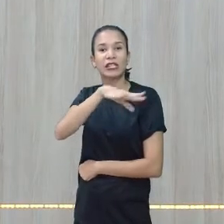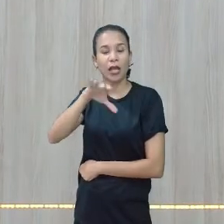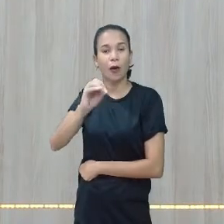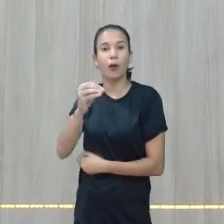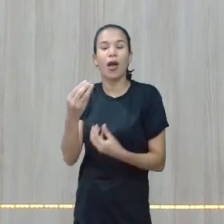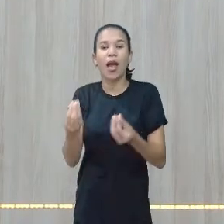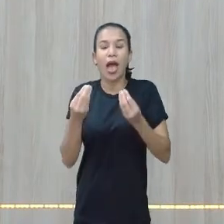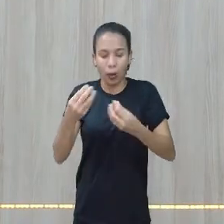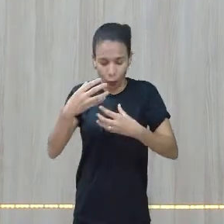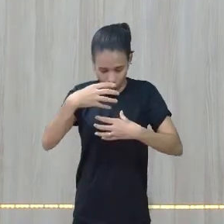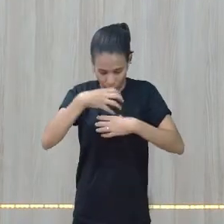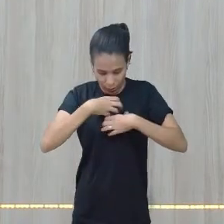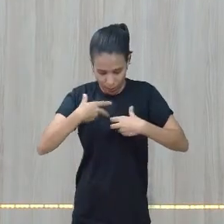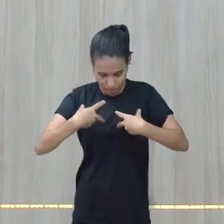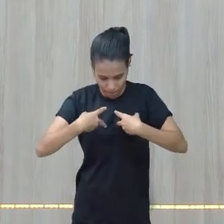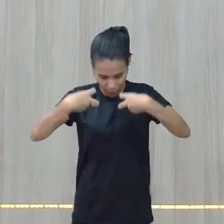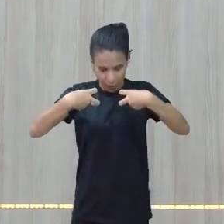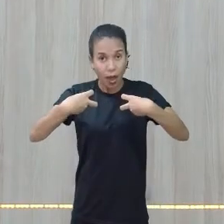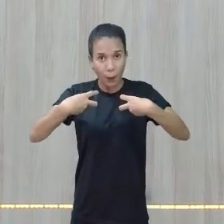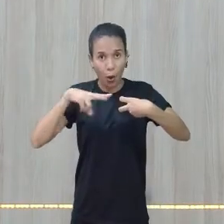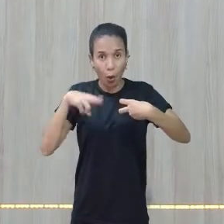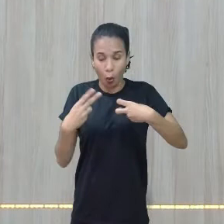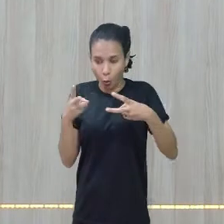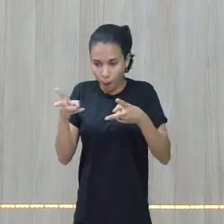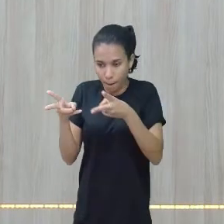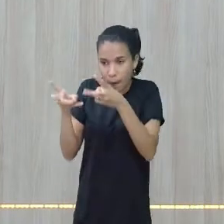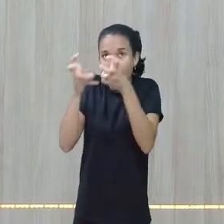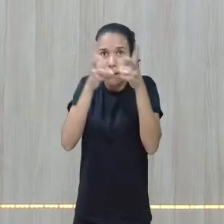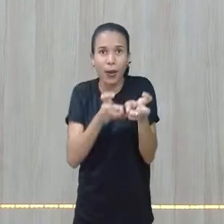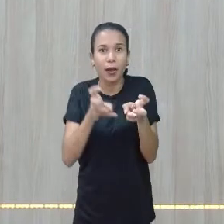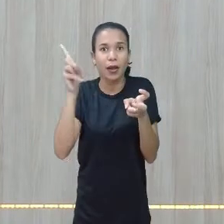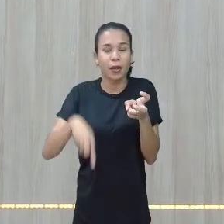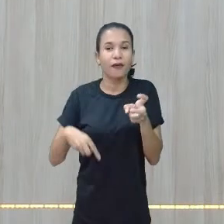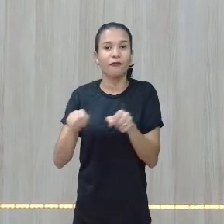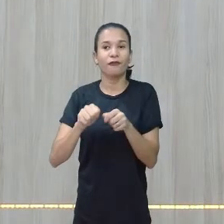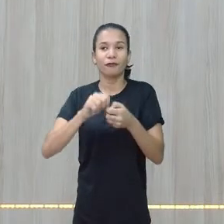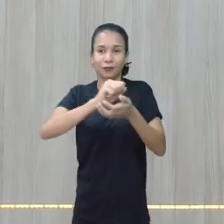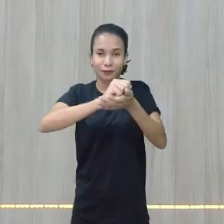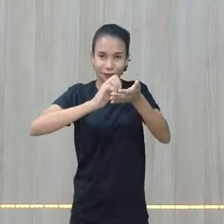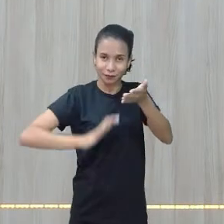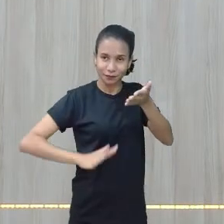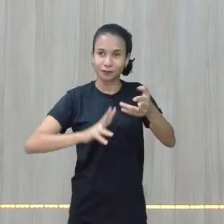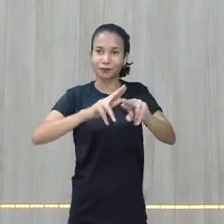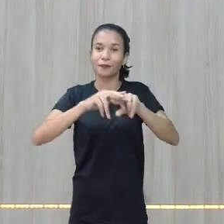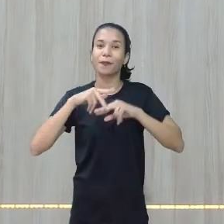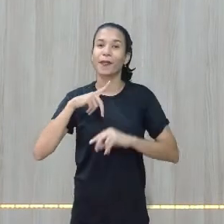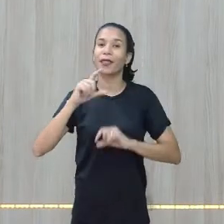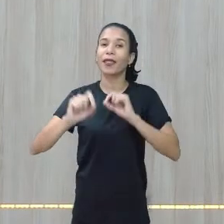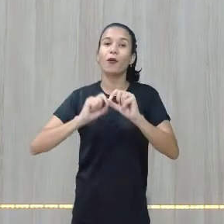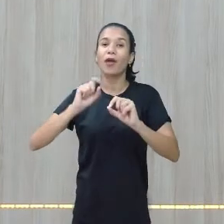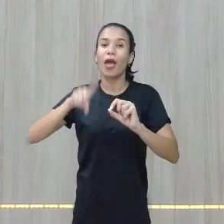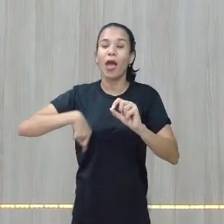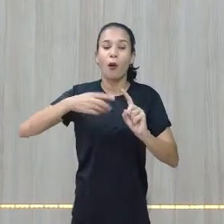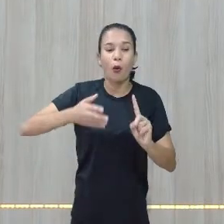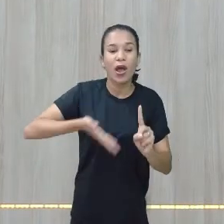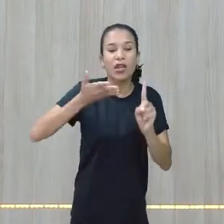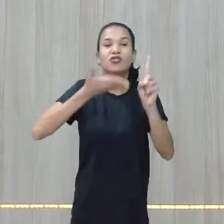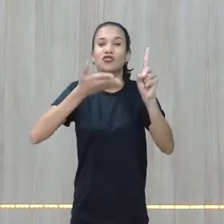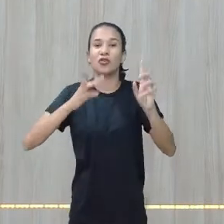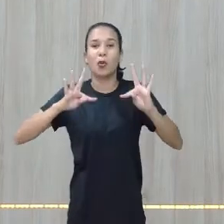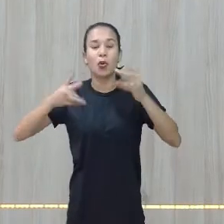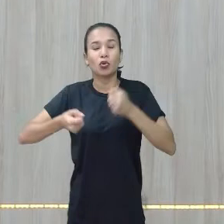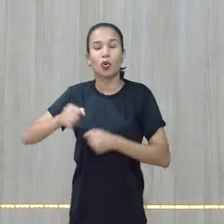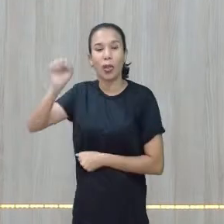percebe, como ele se percebe na realidade, desenvolvendo algumas atividades. E aí a gente vai estar estimulando todo o